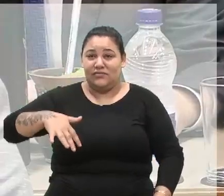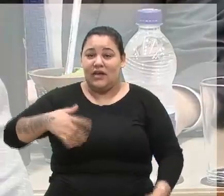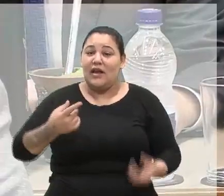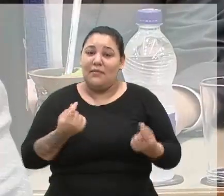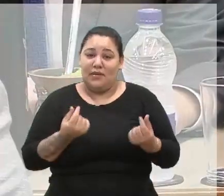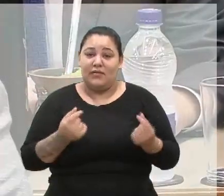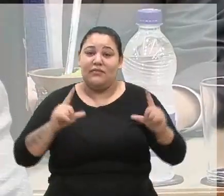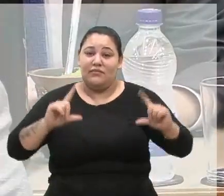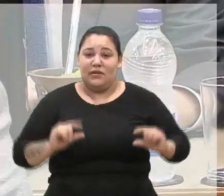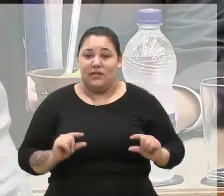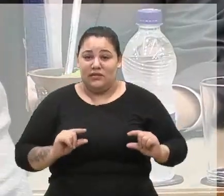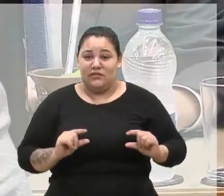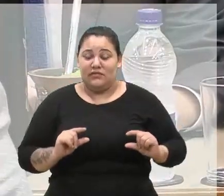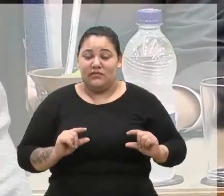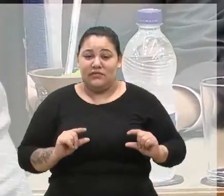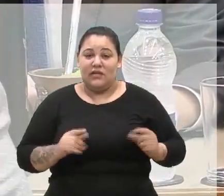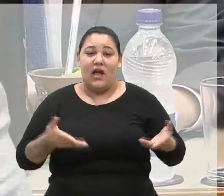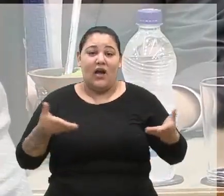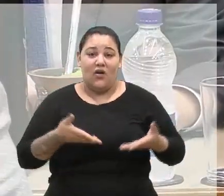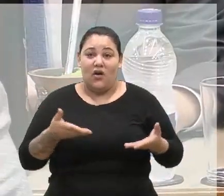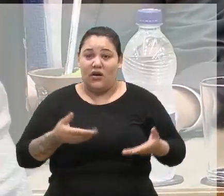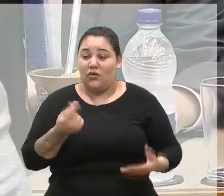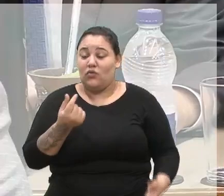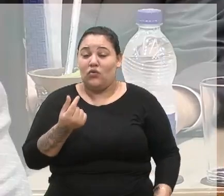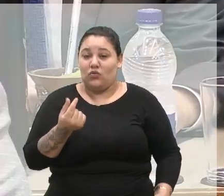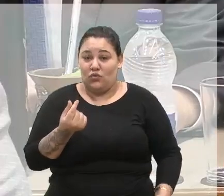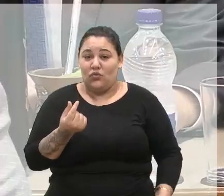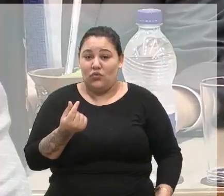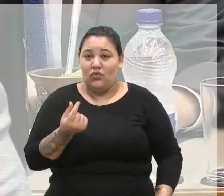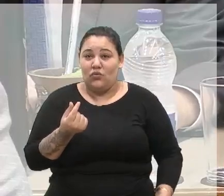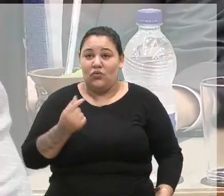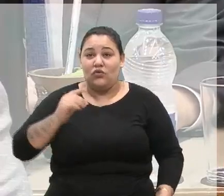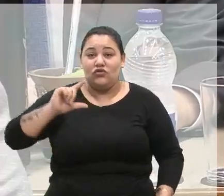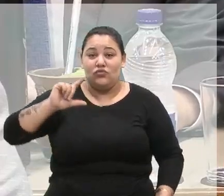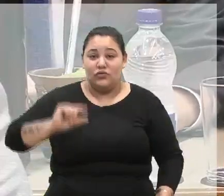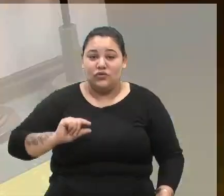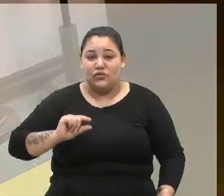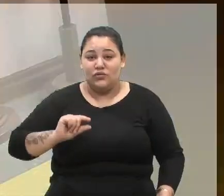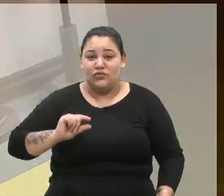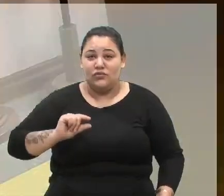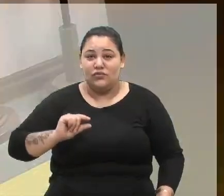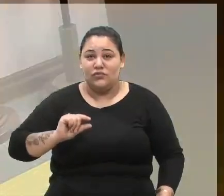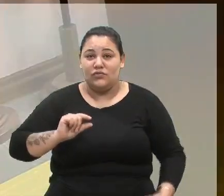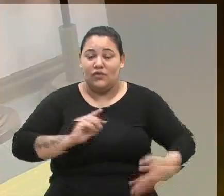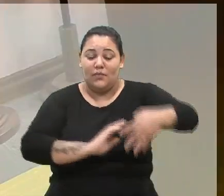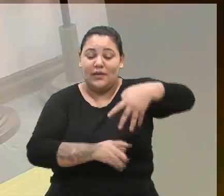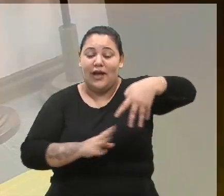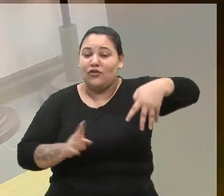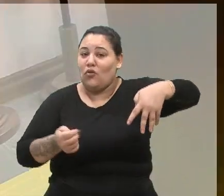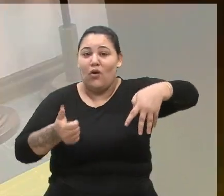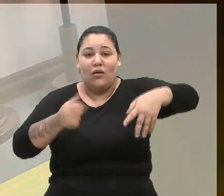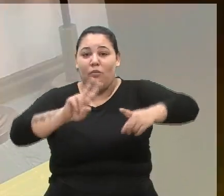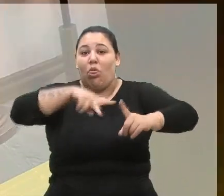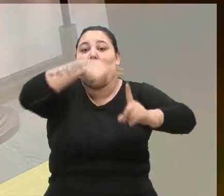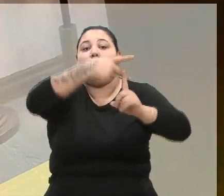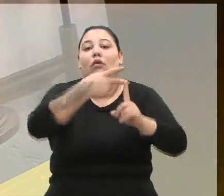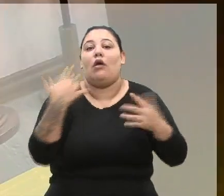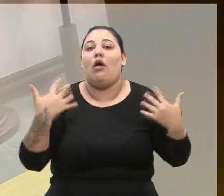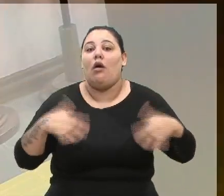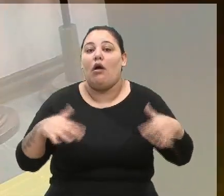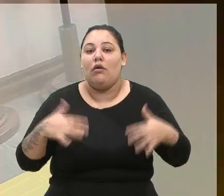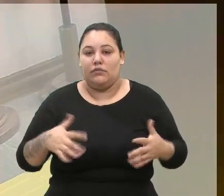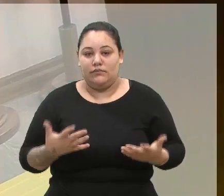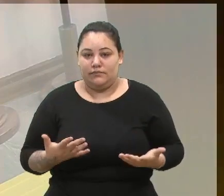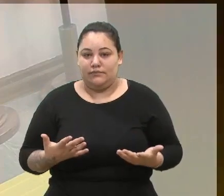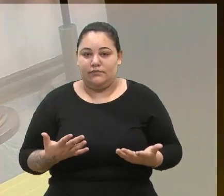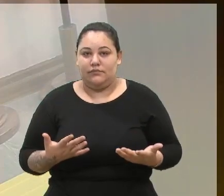Agora que o custo diminuiu 50%, o pedágio é quase o dobro. Obrigado, vereador. Exatamente, vereador Fantinel. É esse o